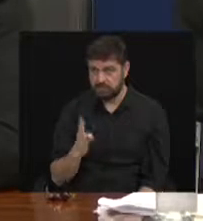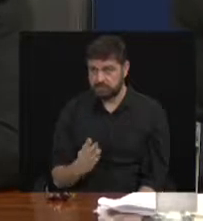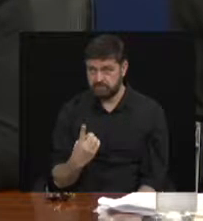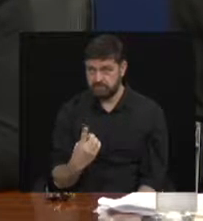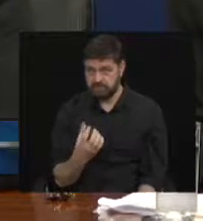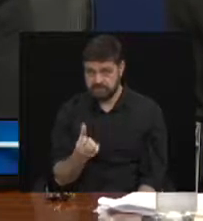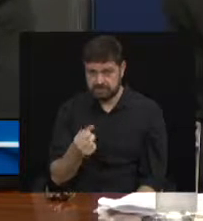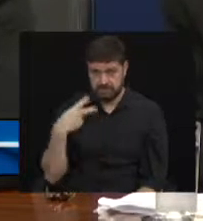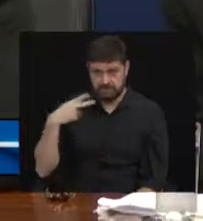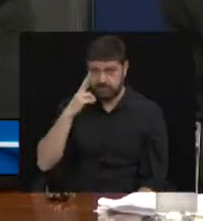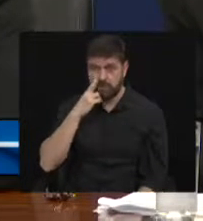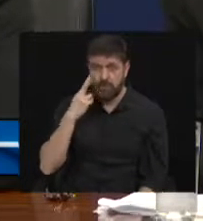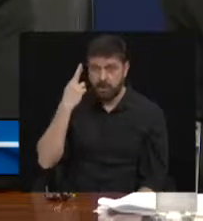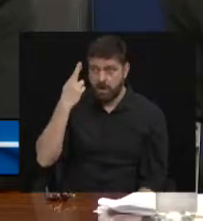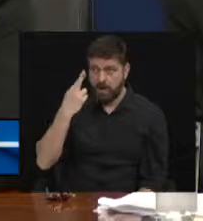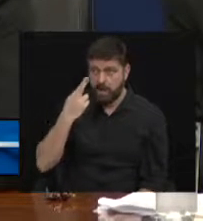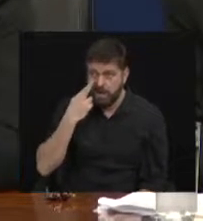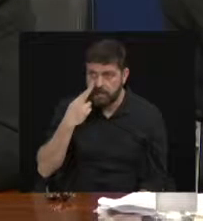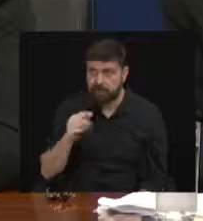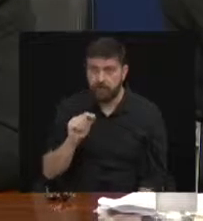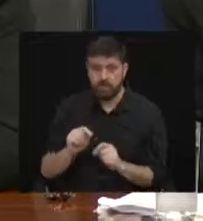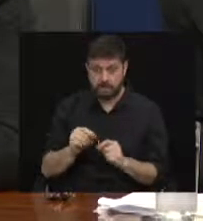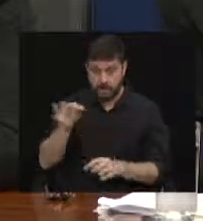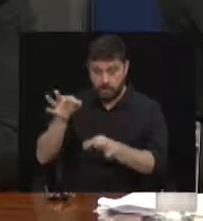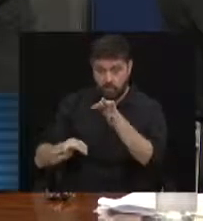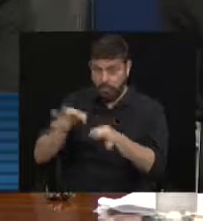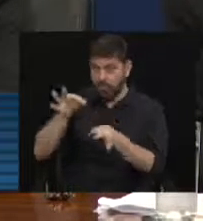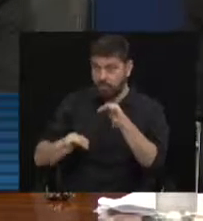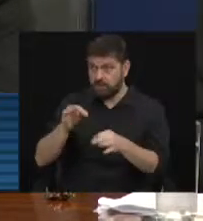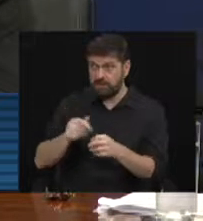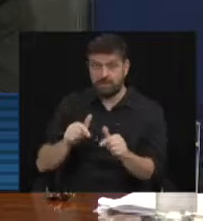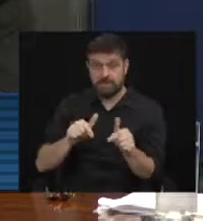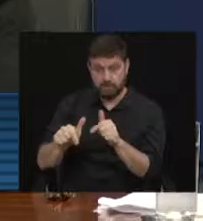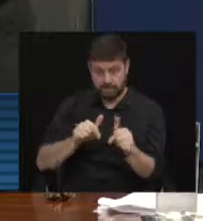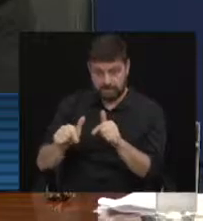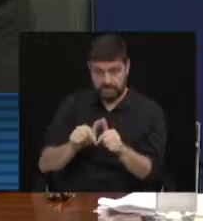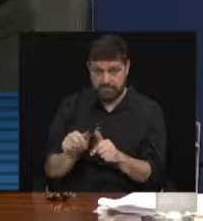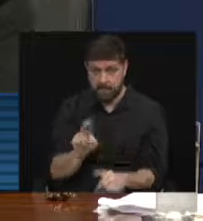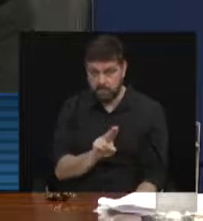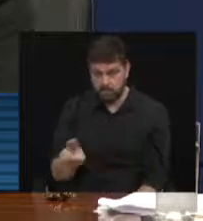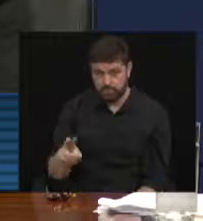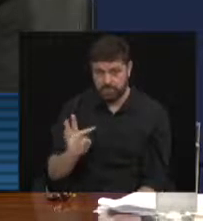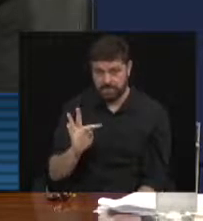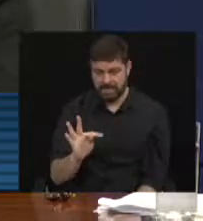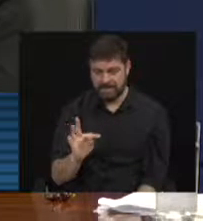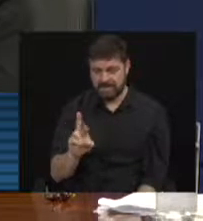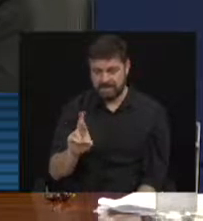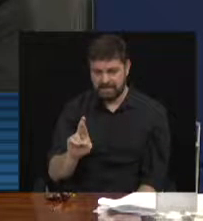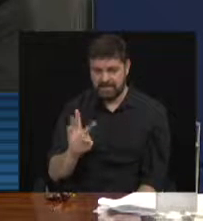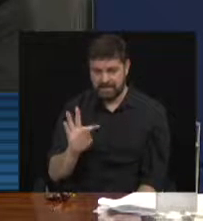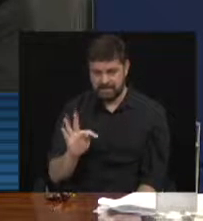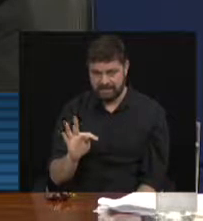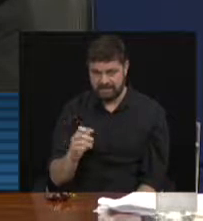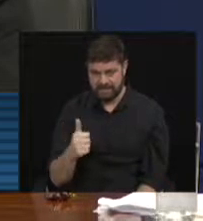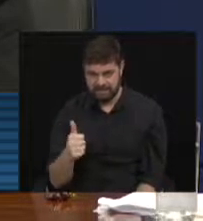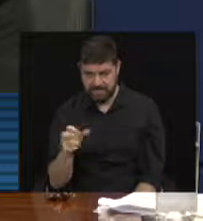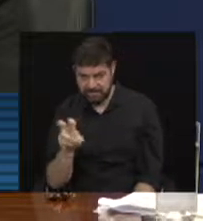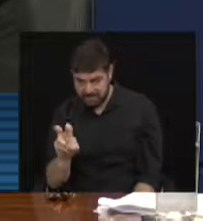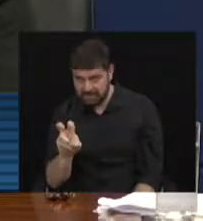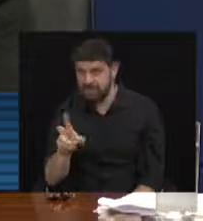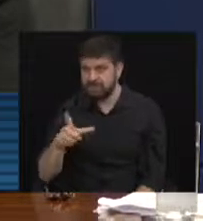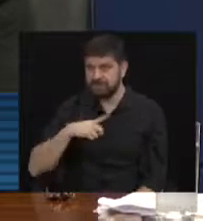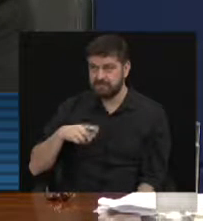parecer favorável ao projeto e emenda, o projeto vai à discussão, não havendo vereador discutir. Em votação, vereadores favoráveis permanecem como estão. Aprovado o projeto. Em votação, a